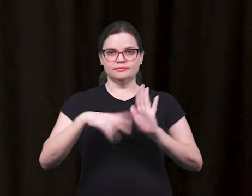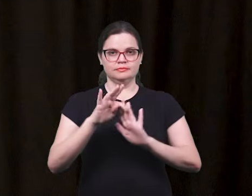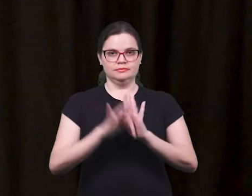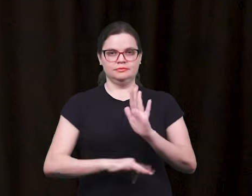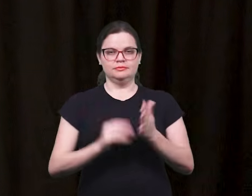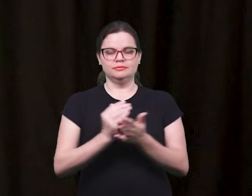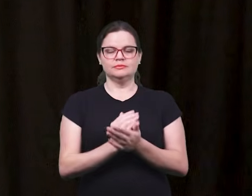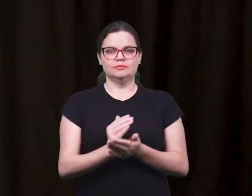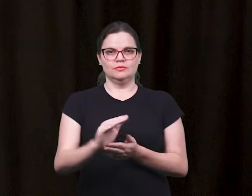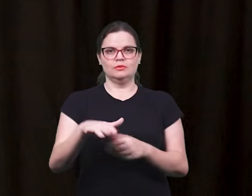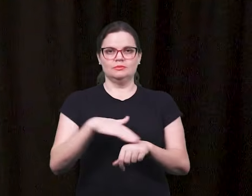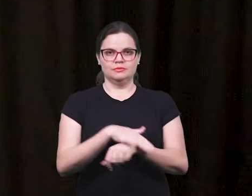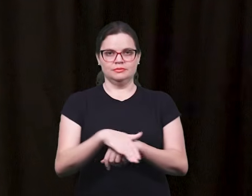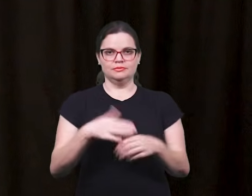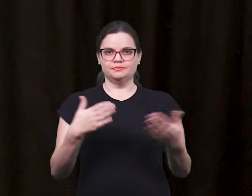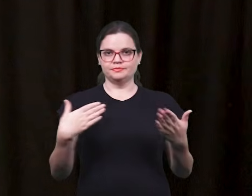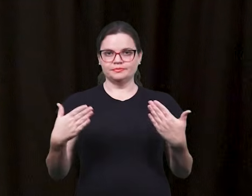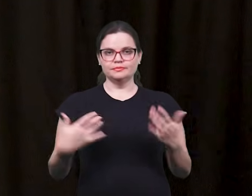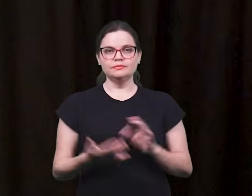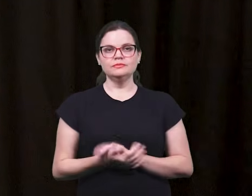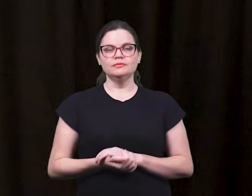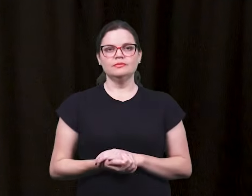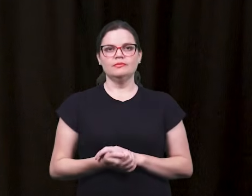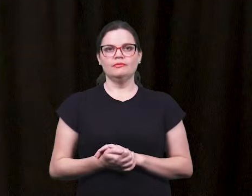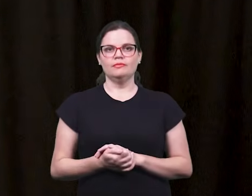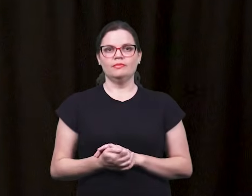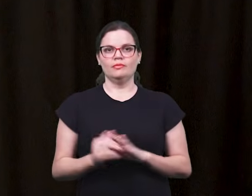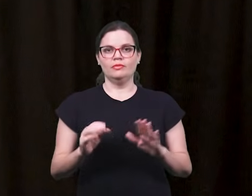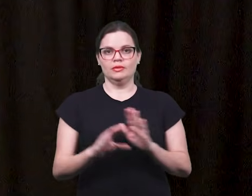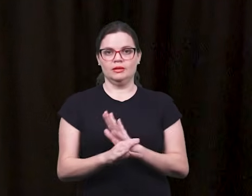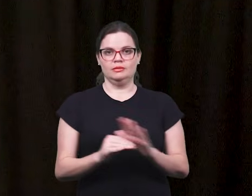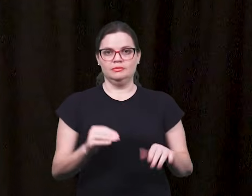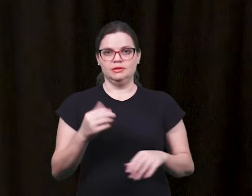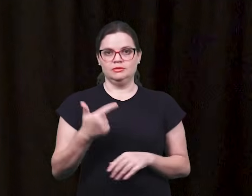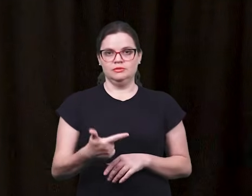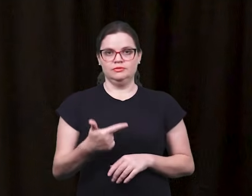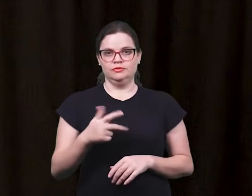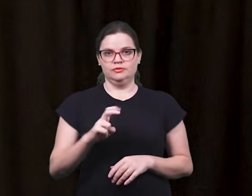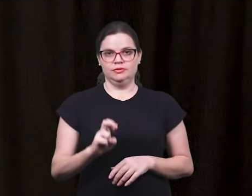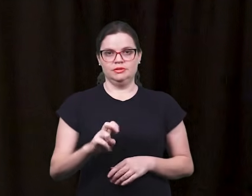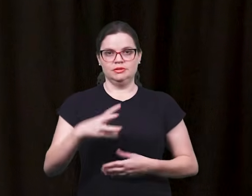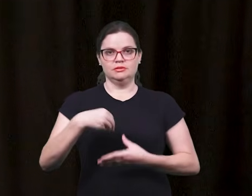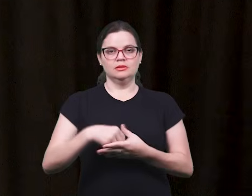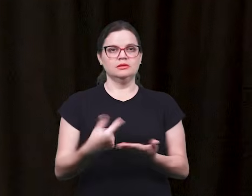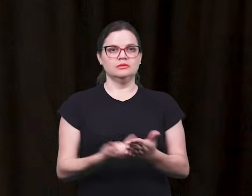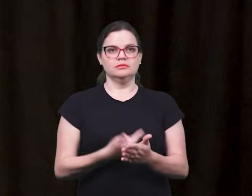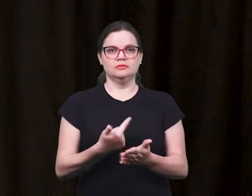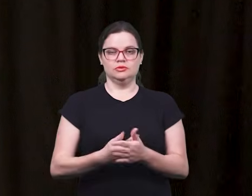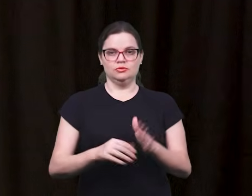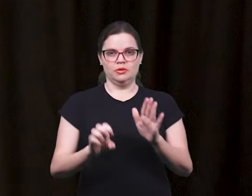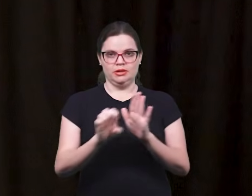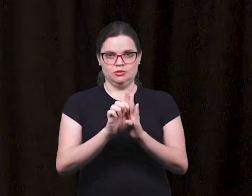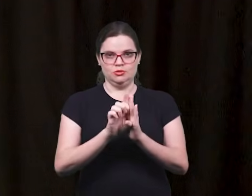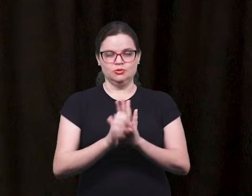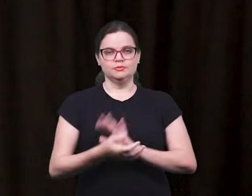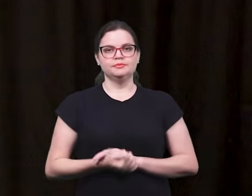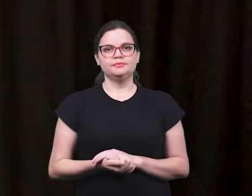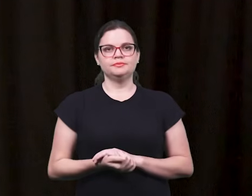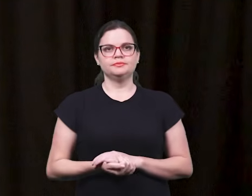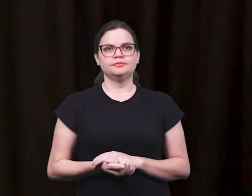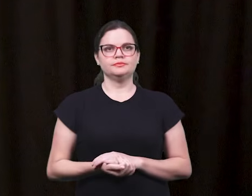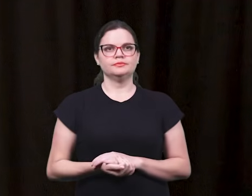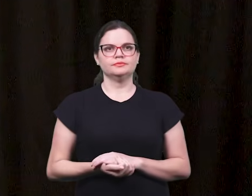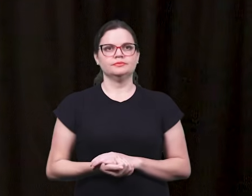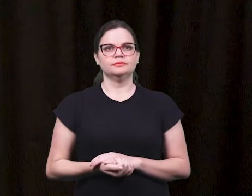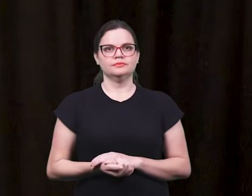nossa conversa. Nós estamos no capítulo 25 do livro do Êxodo, e o versículo para esta reunião, para esta